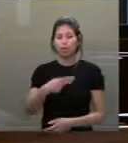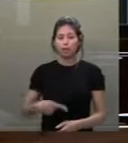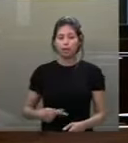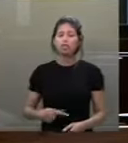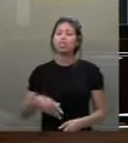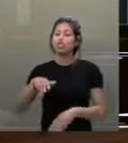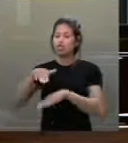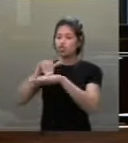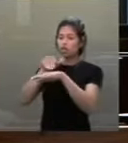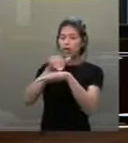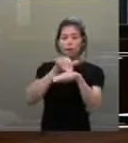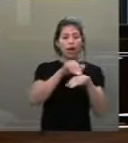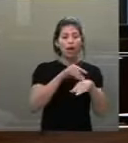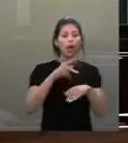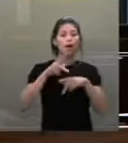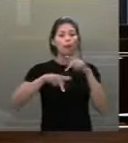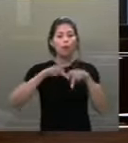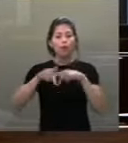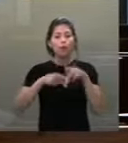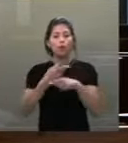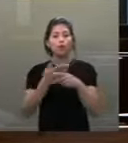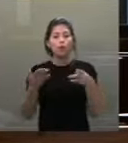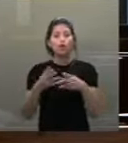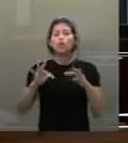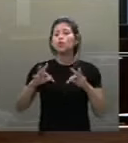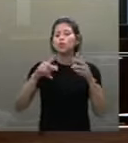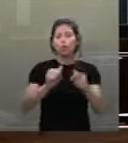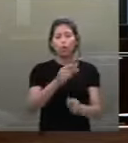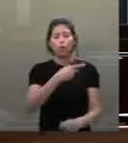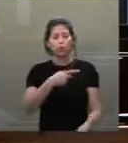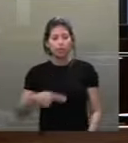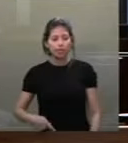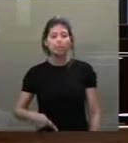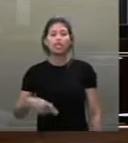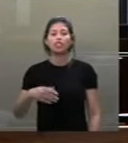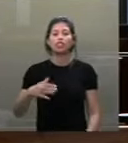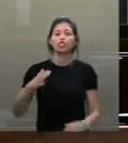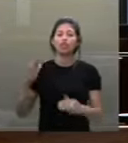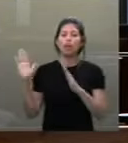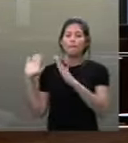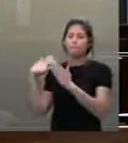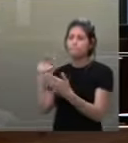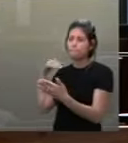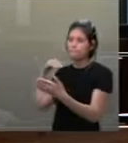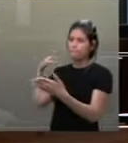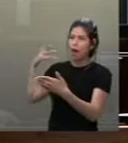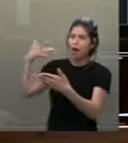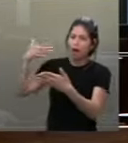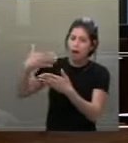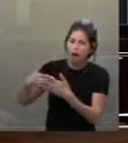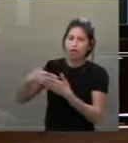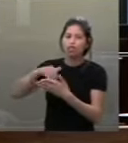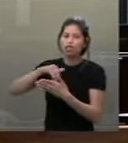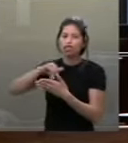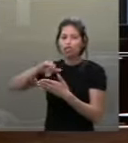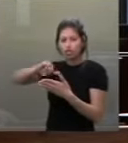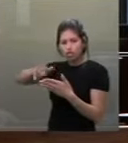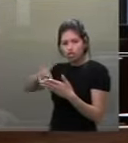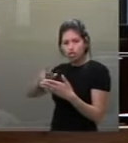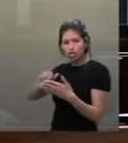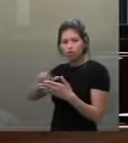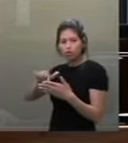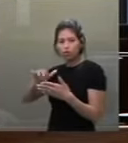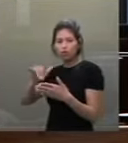de populista todos os presidentes da República, de Getúlio até hoje, porque todos, se há um ponto